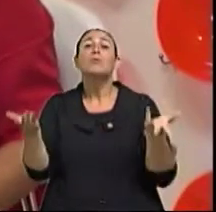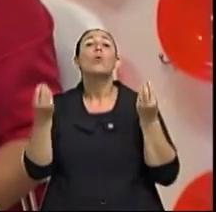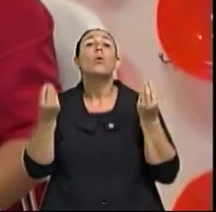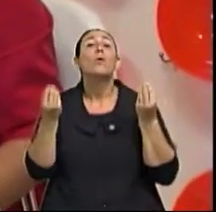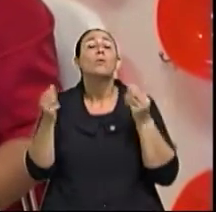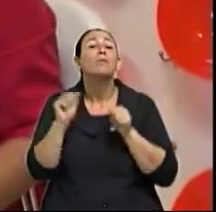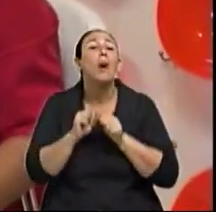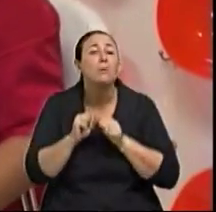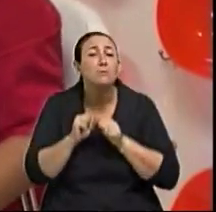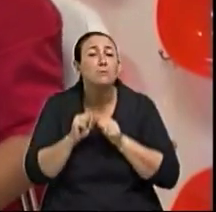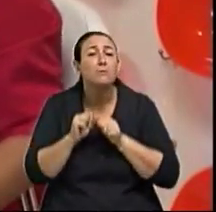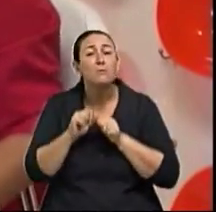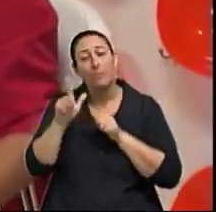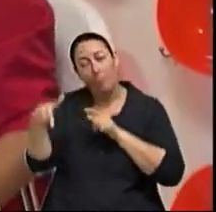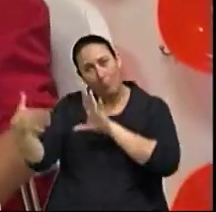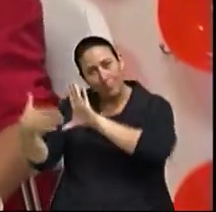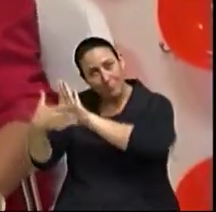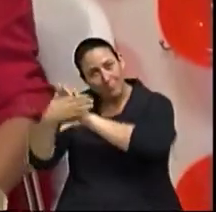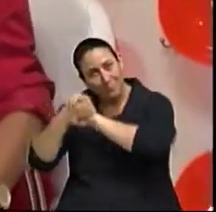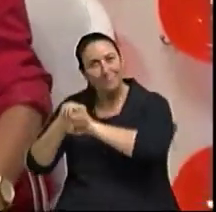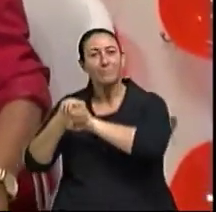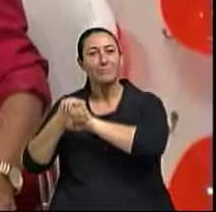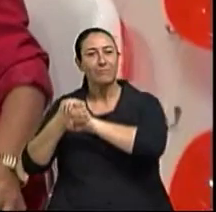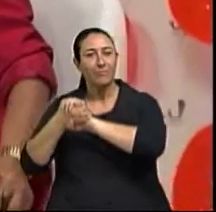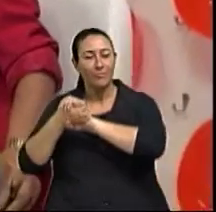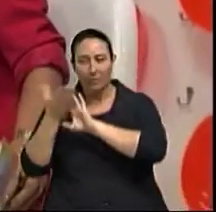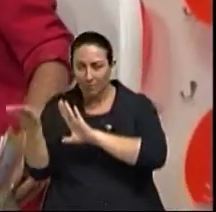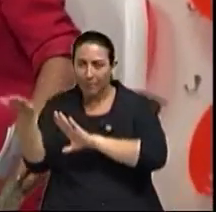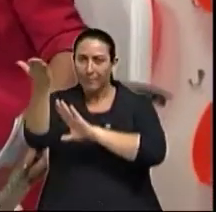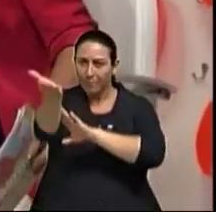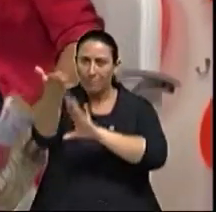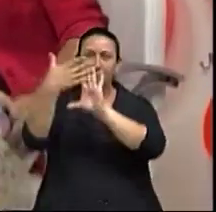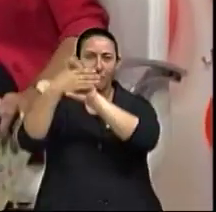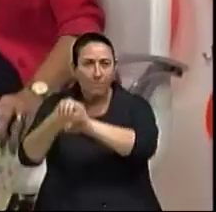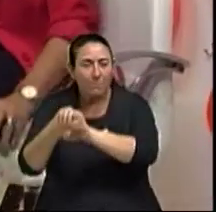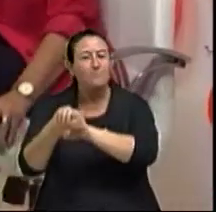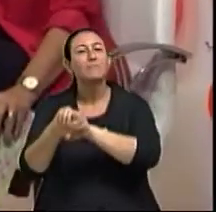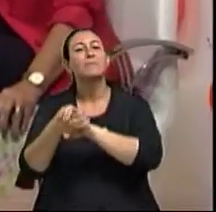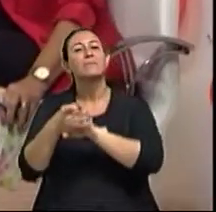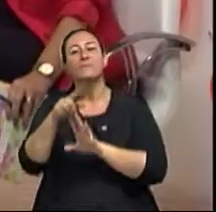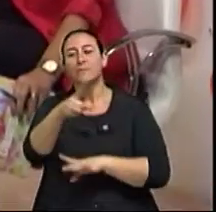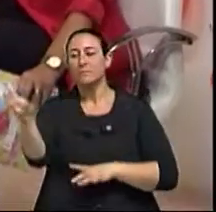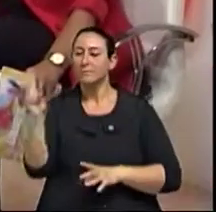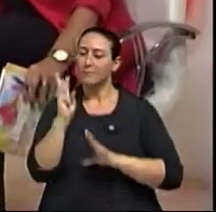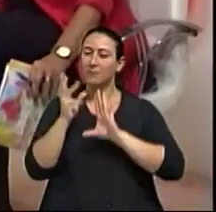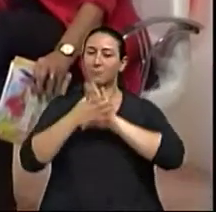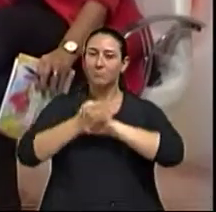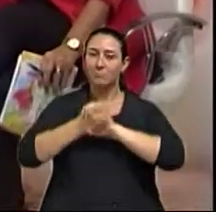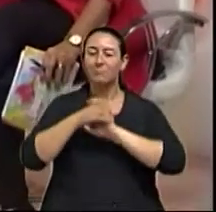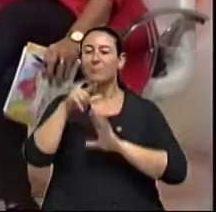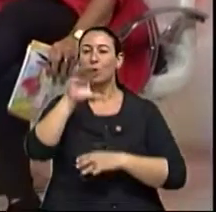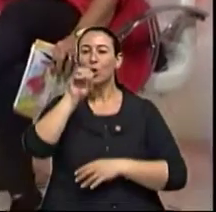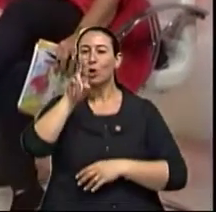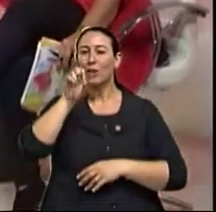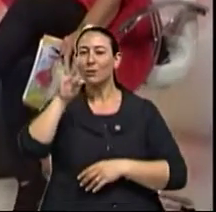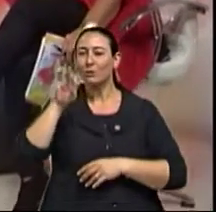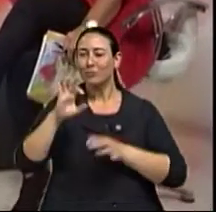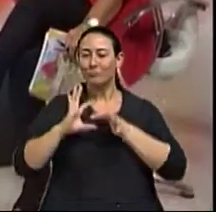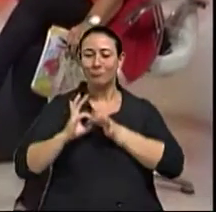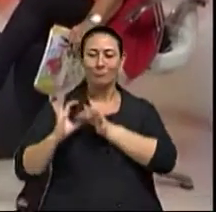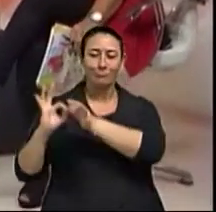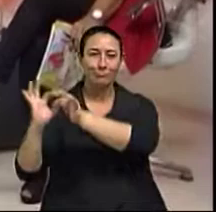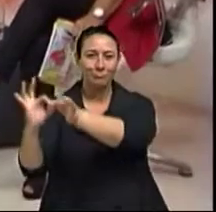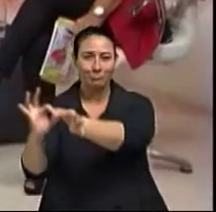como é que a gente faz primeiro? Dá as mãos. Então, doutor, dê a mão aí para a Lisiane, que a gente vai fazer uma corrente aqui hoje, ó. Isto